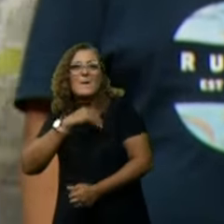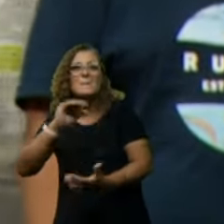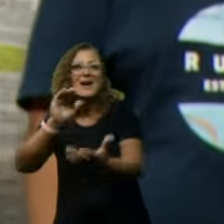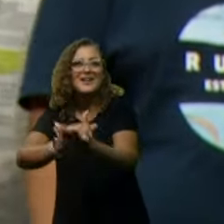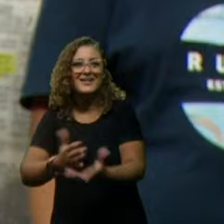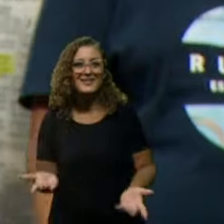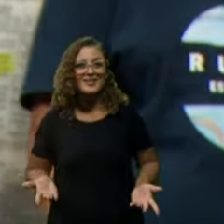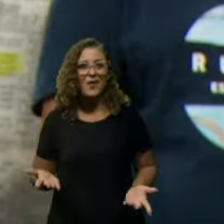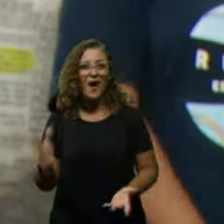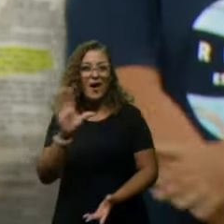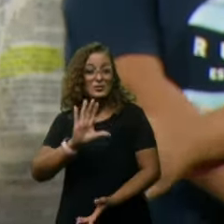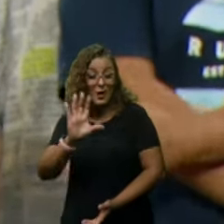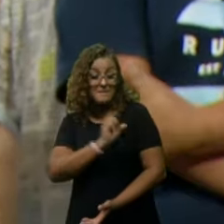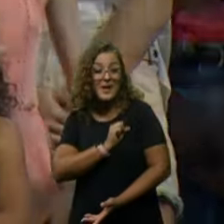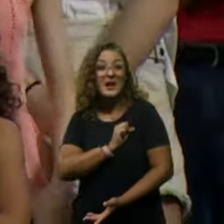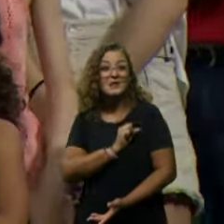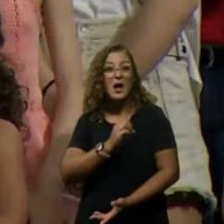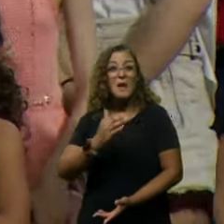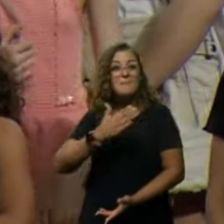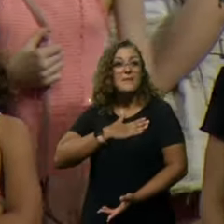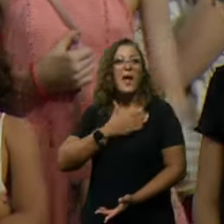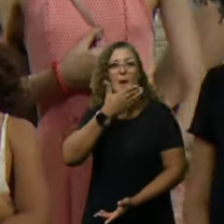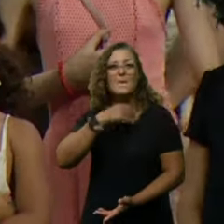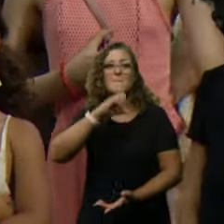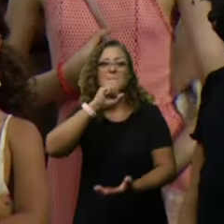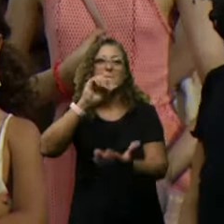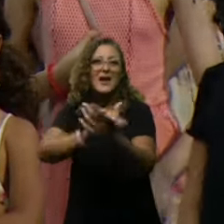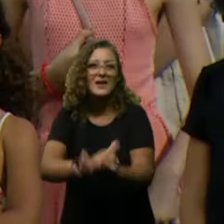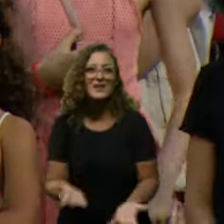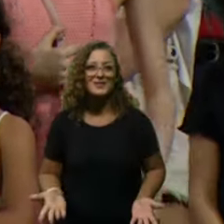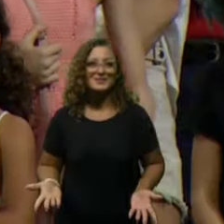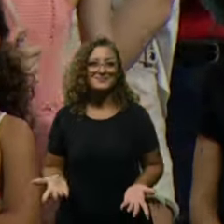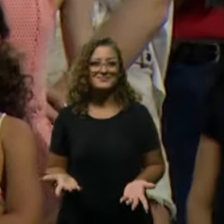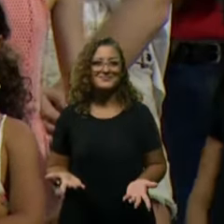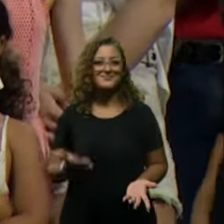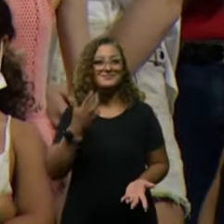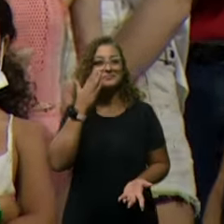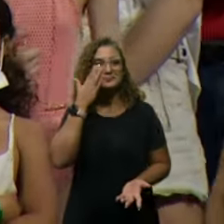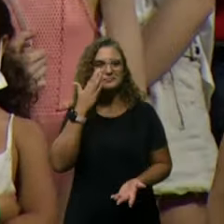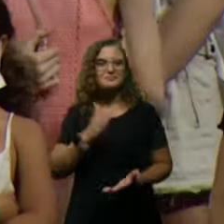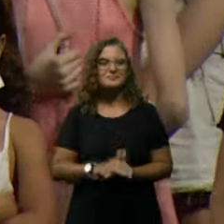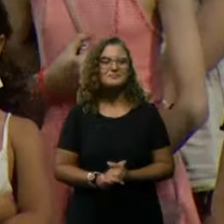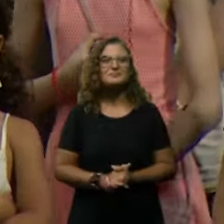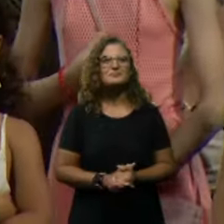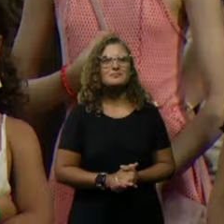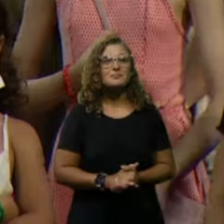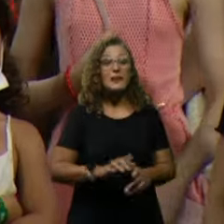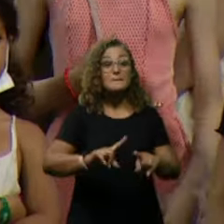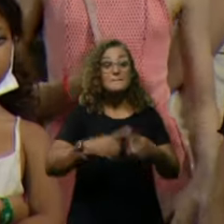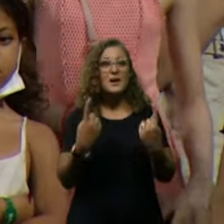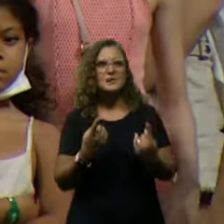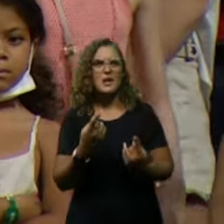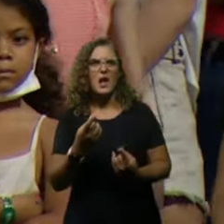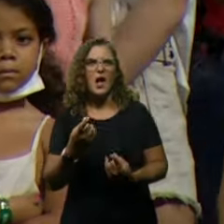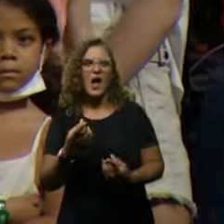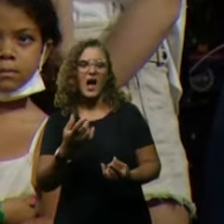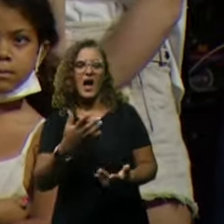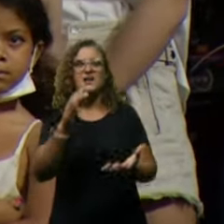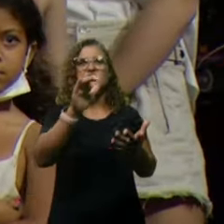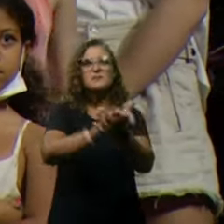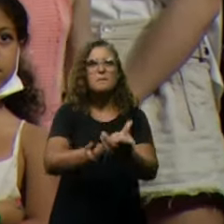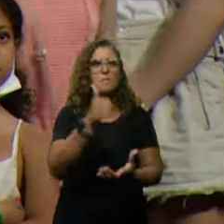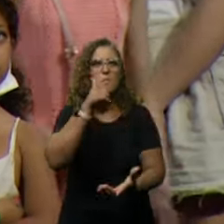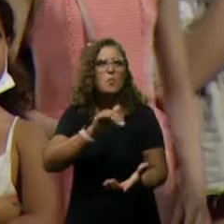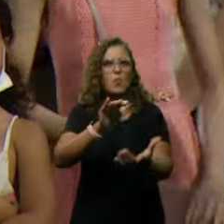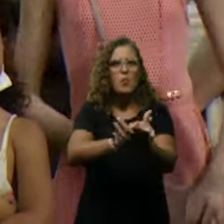Então não é sobre ser melhor não não não é porque a esposa do fulano é mais bonita olha só aquilo é porque essa daí é a